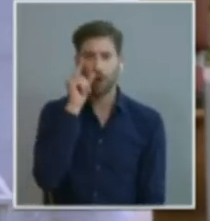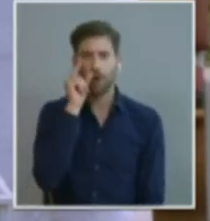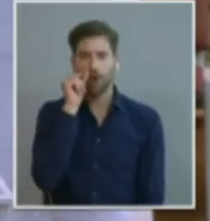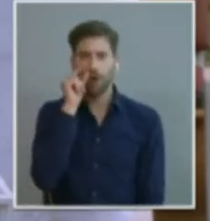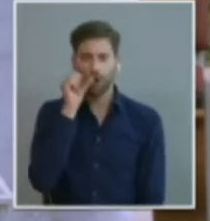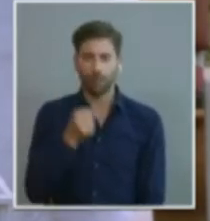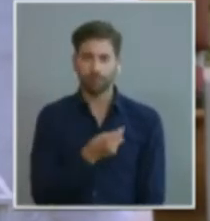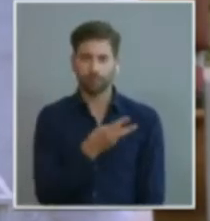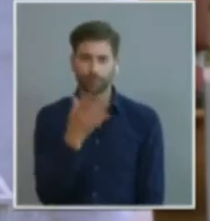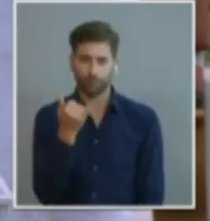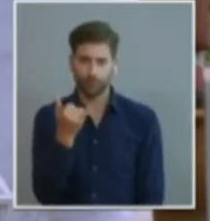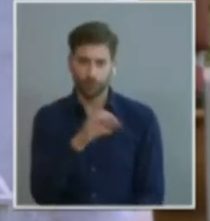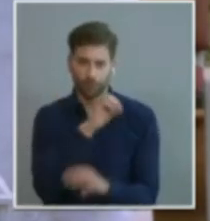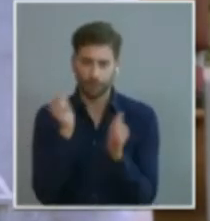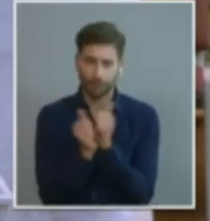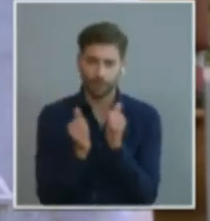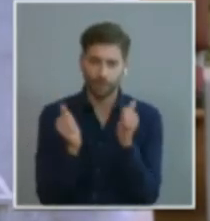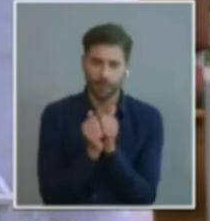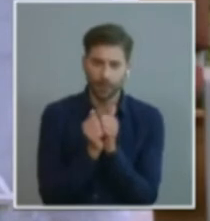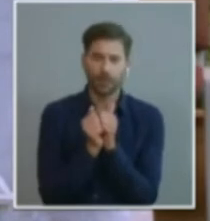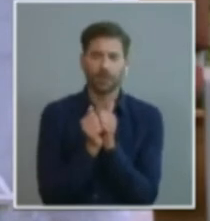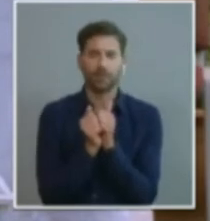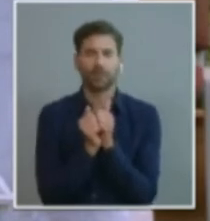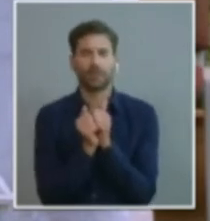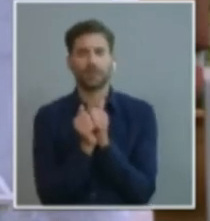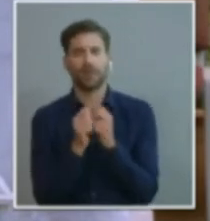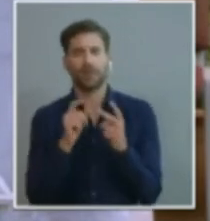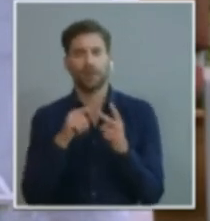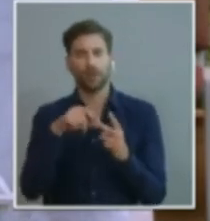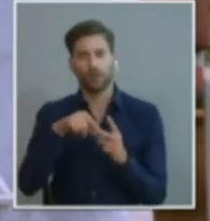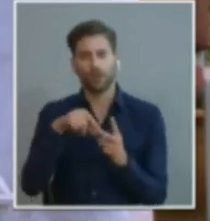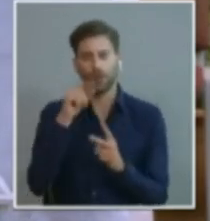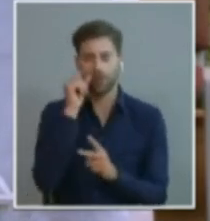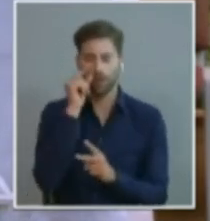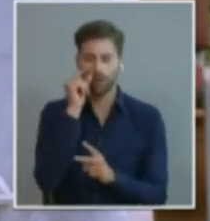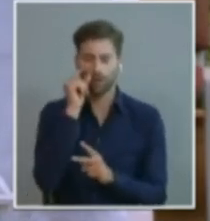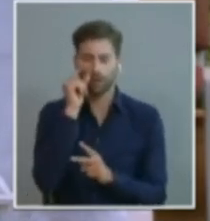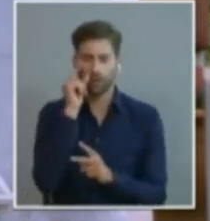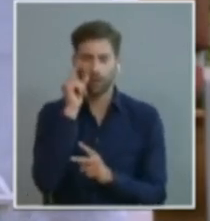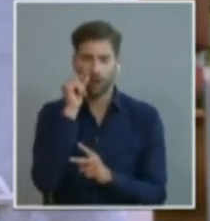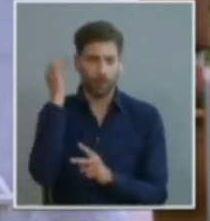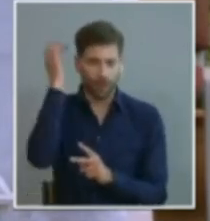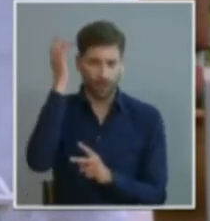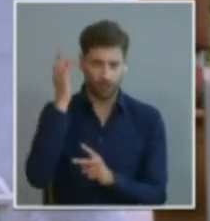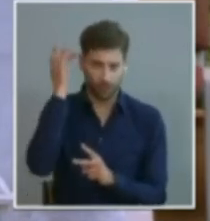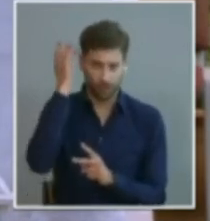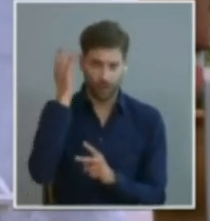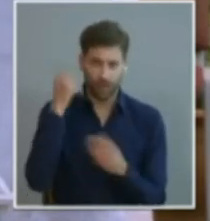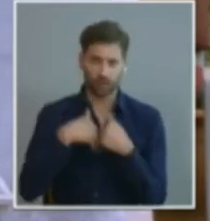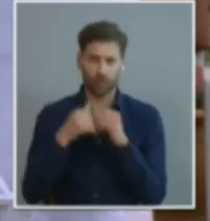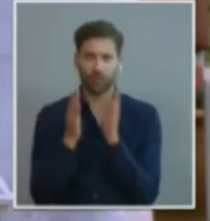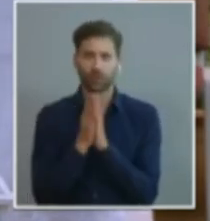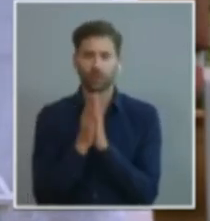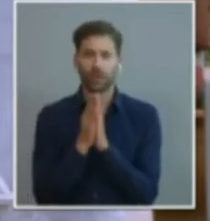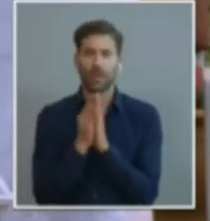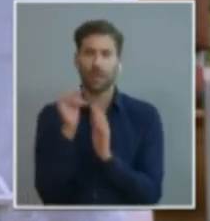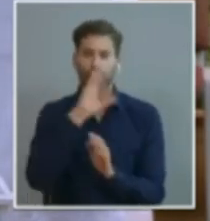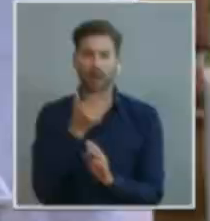gloriosos mártires, os nossos padroeiros, cujas imagens hoje trouxemos para esta